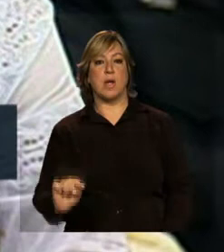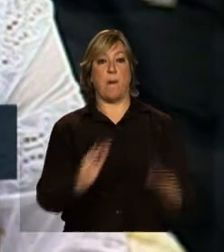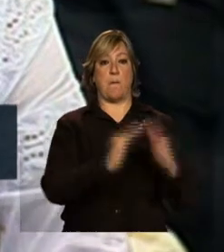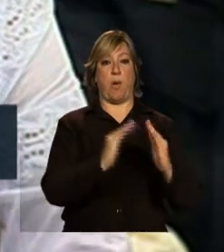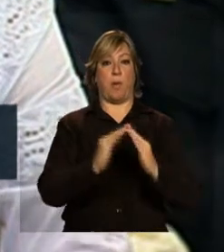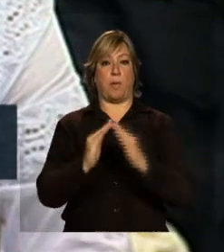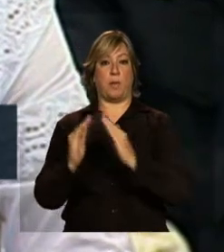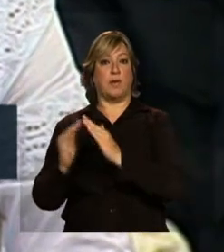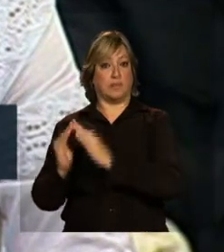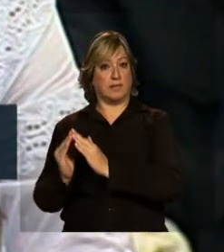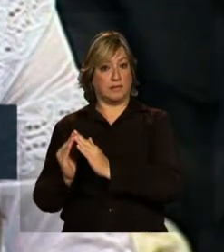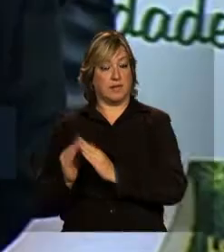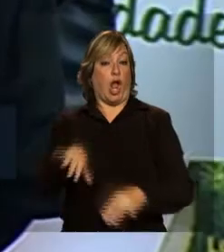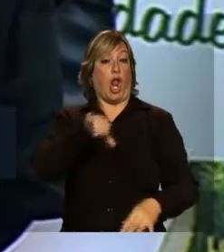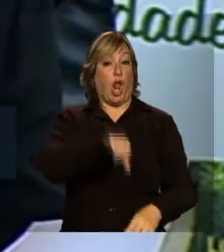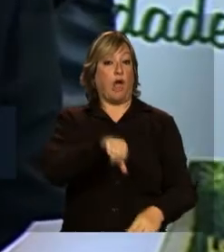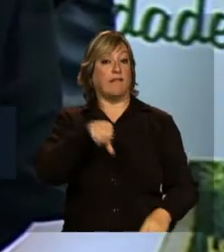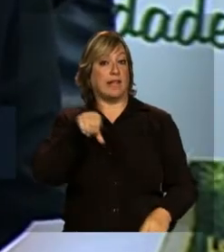moradias. Foram